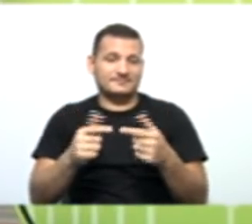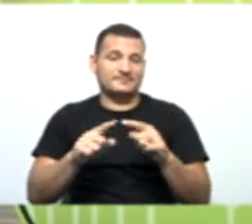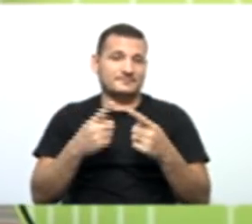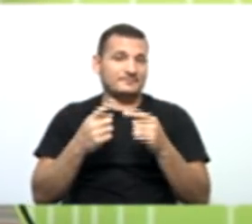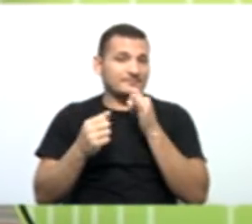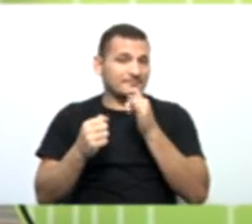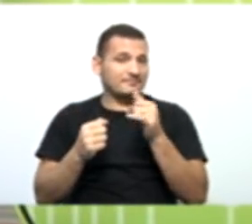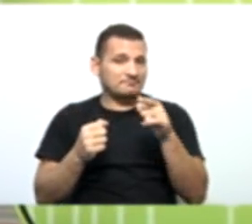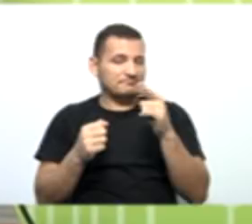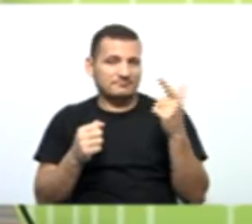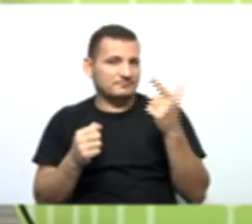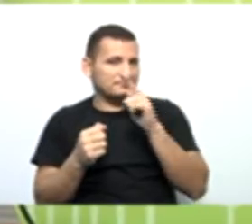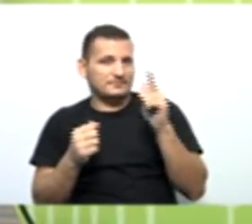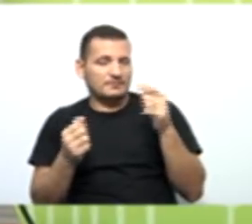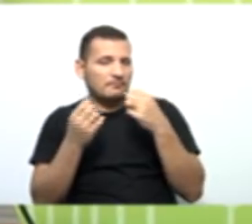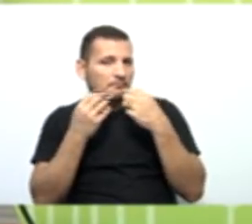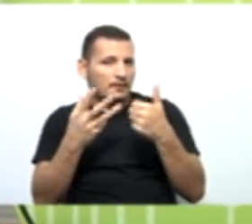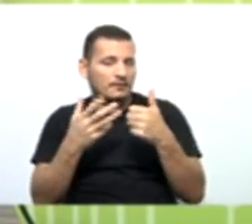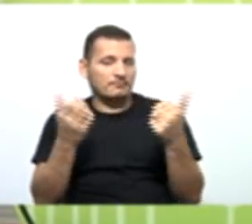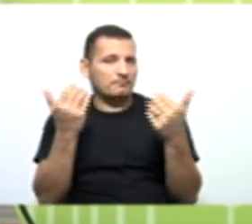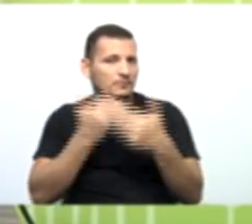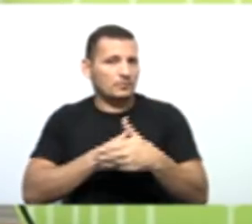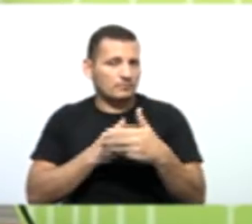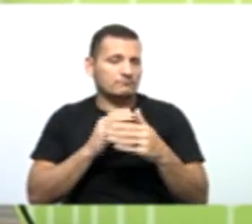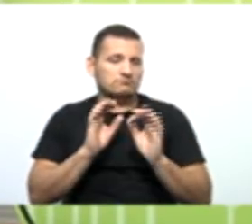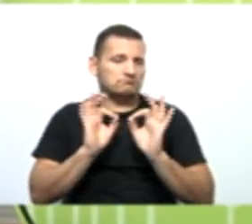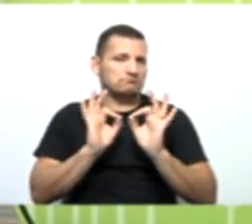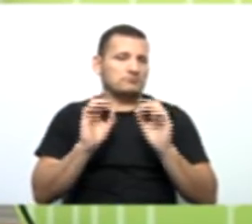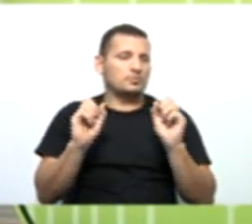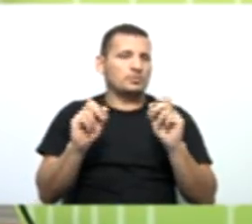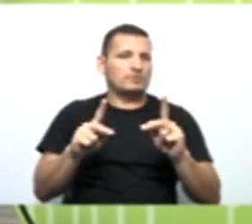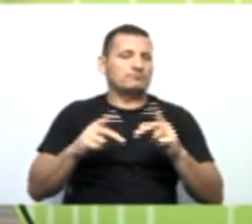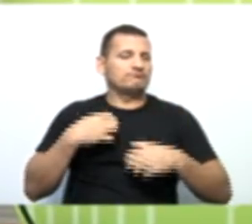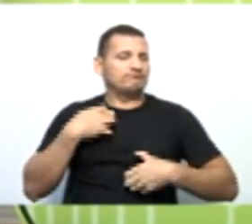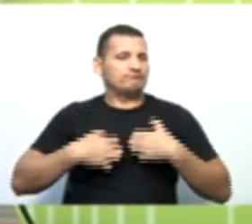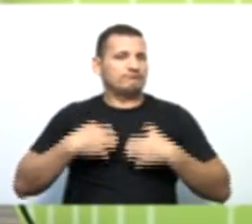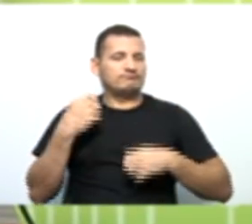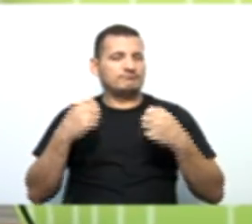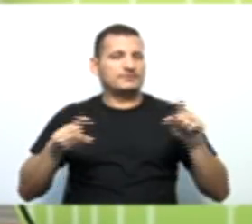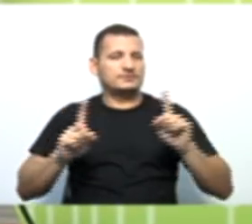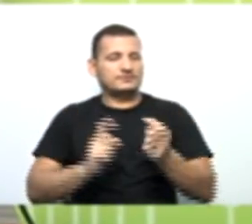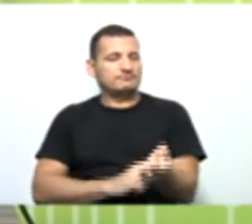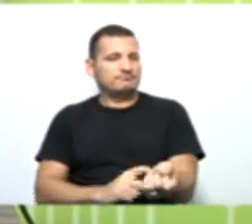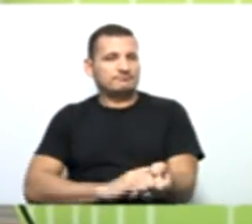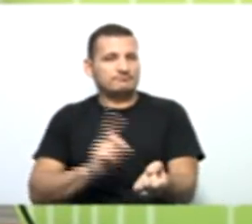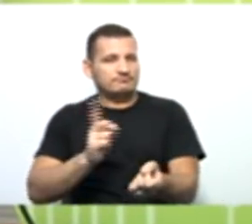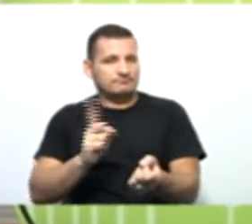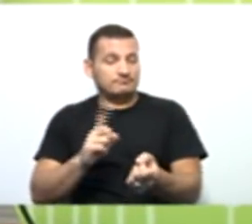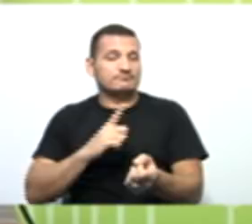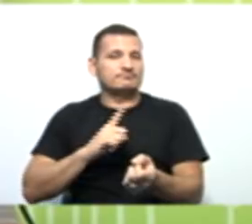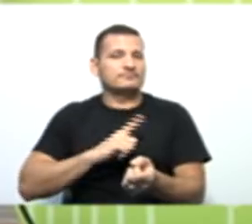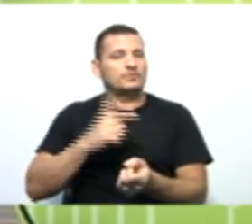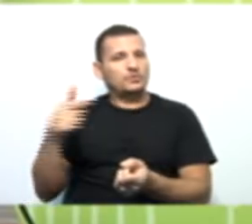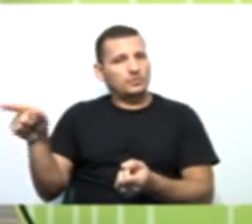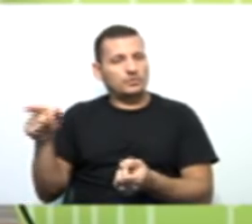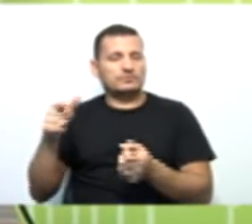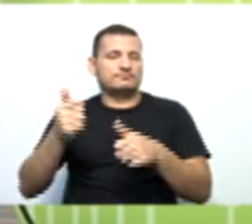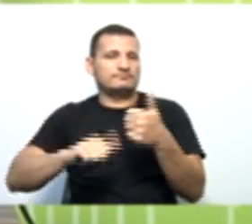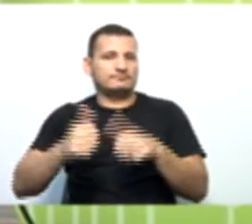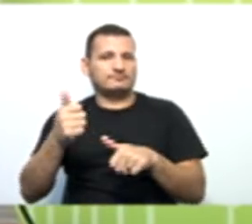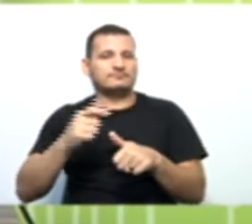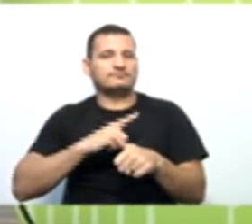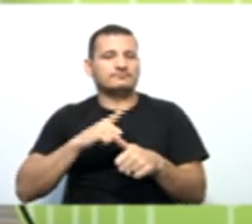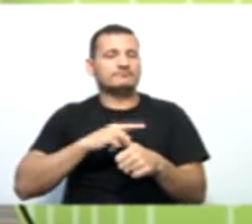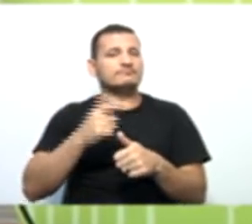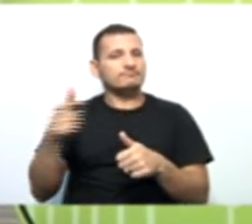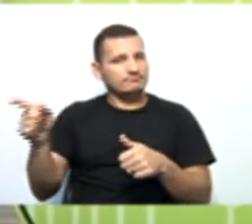repente não se sair tão bem nessa avaliação, não fique estressado, não perca as esperanças, nós temos outras avaliações, nós fizemos